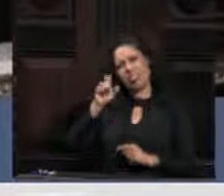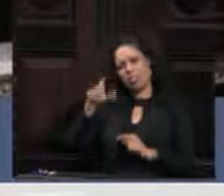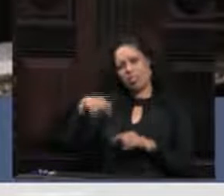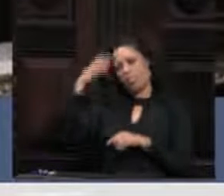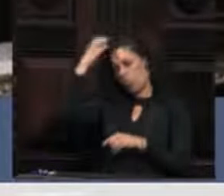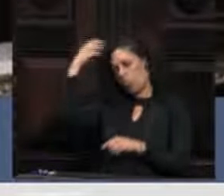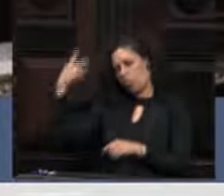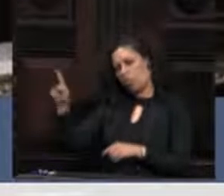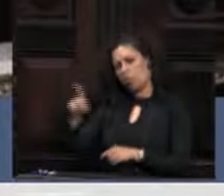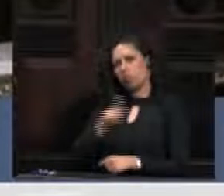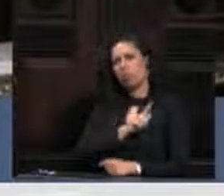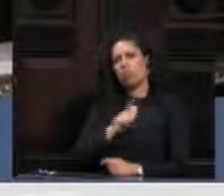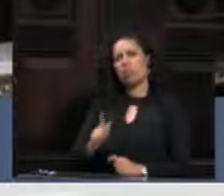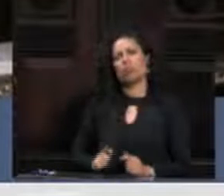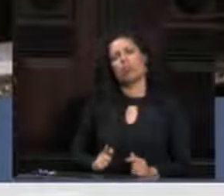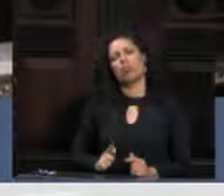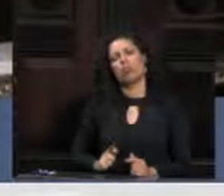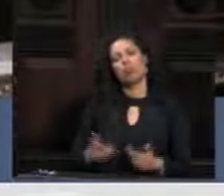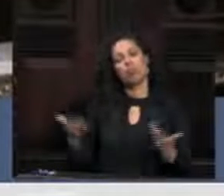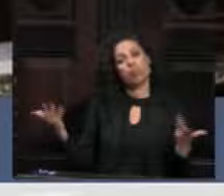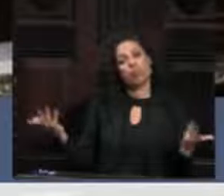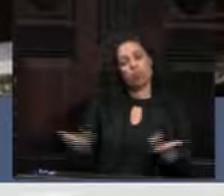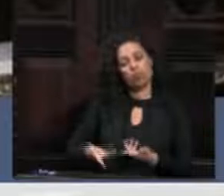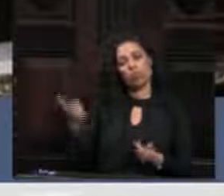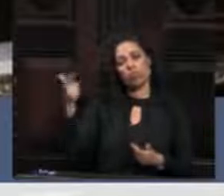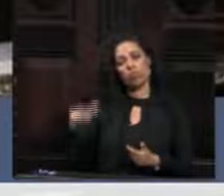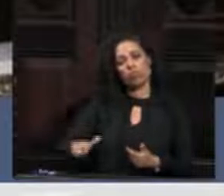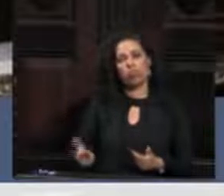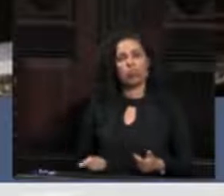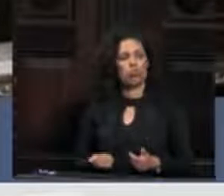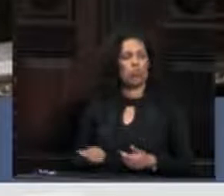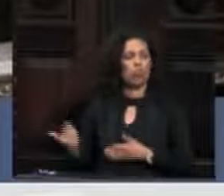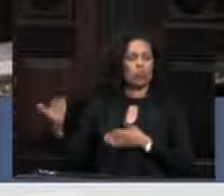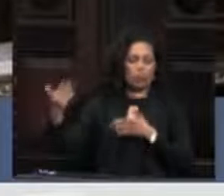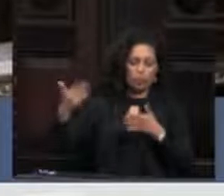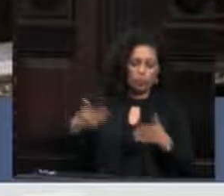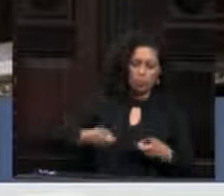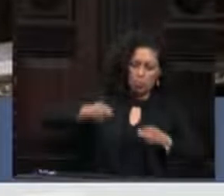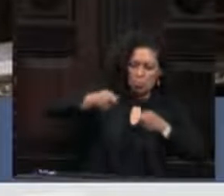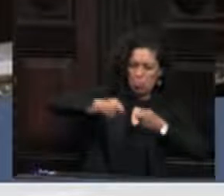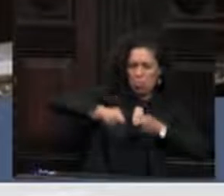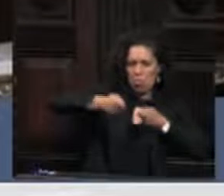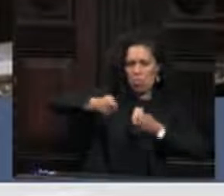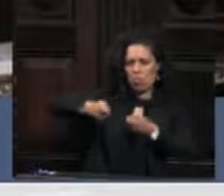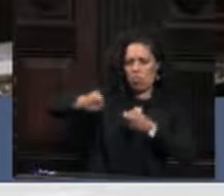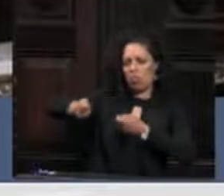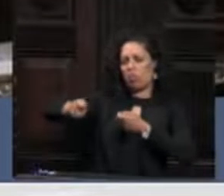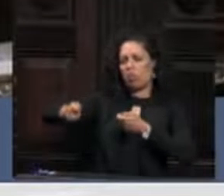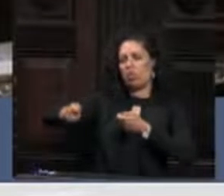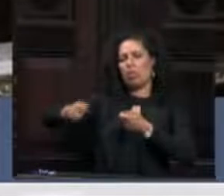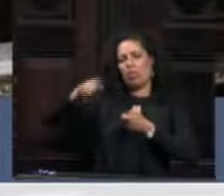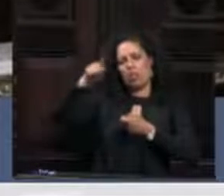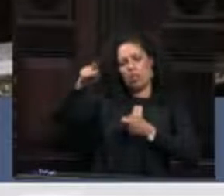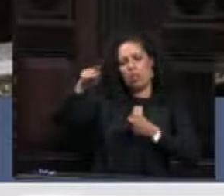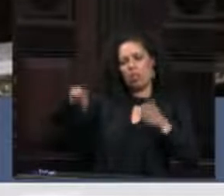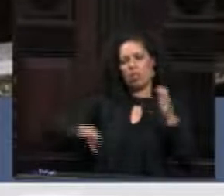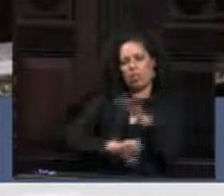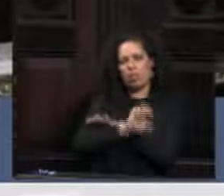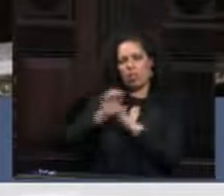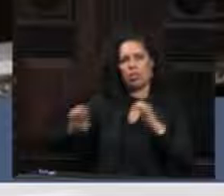E agora, mais uma vez, veio a pressão para privatizar a SEDAI.